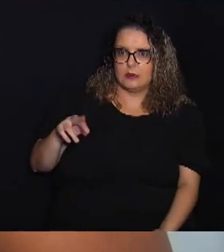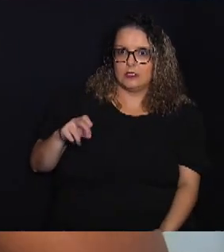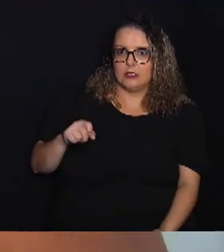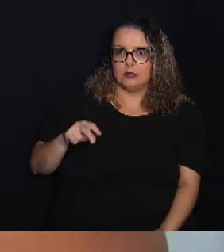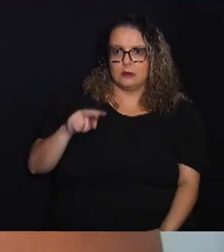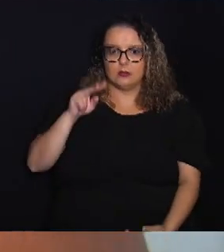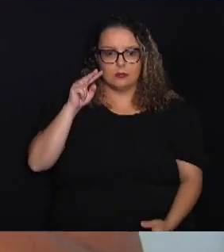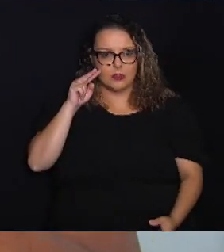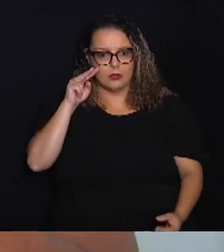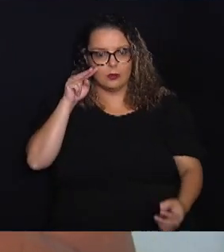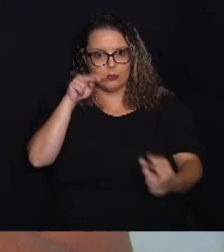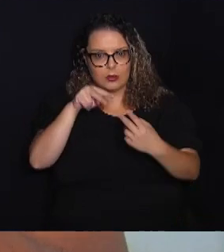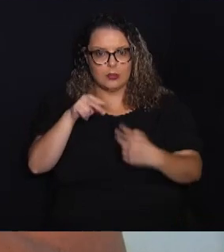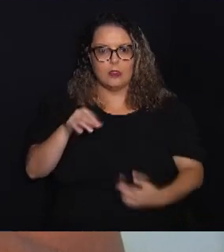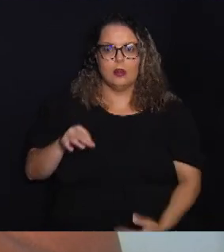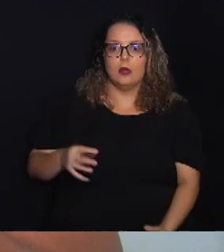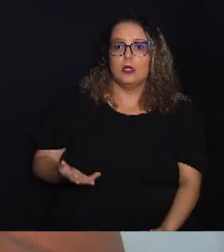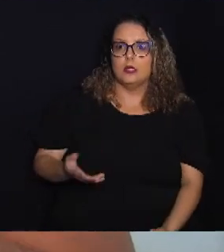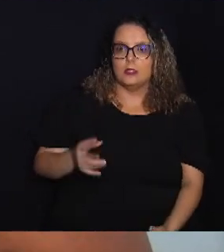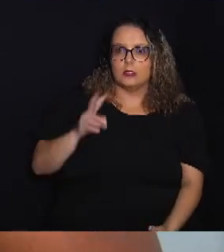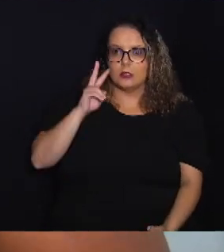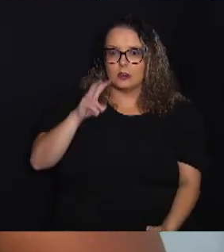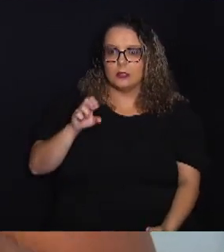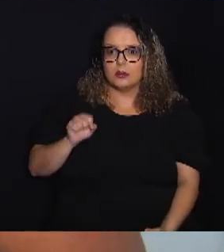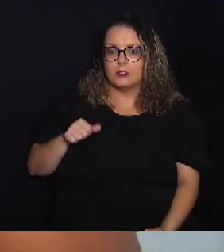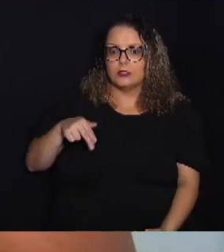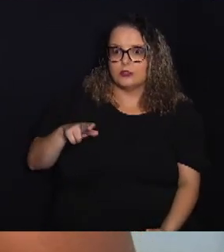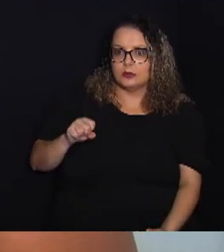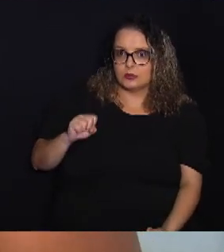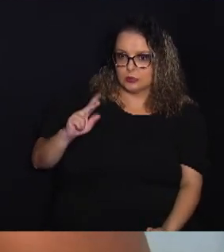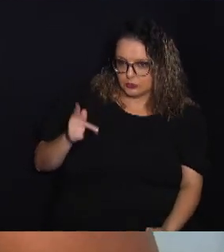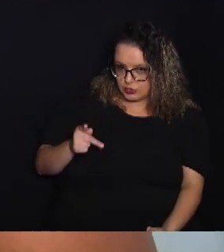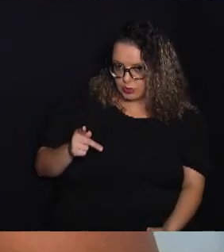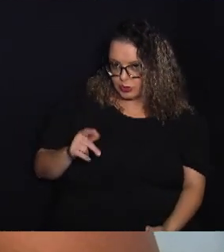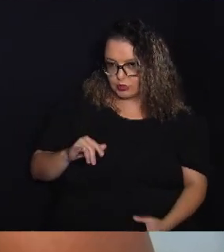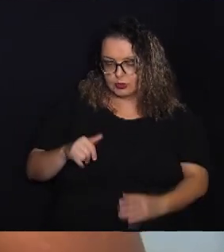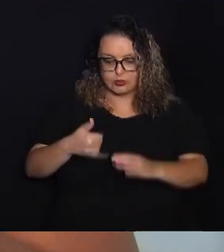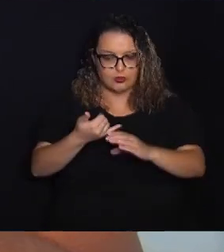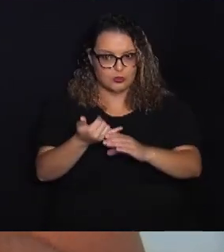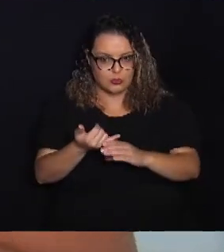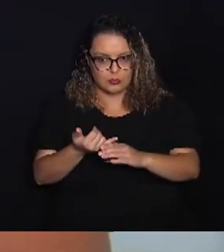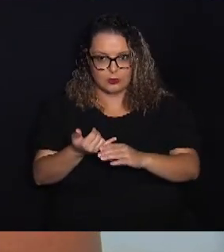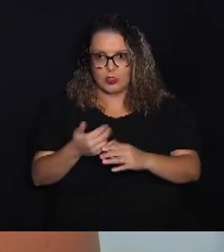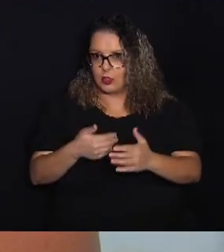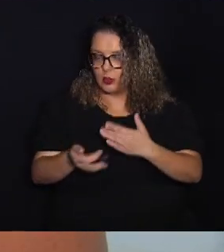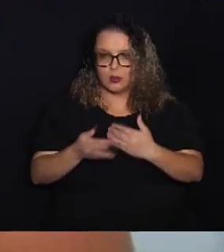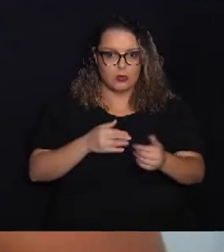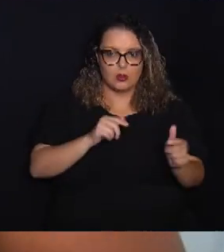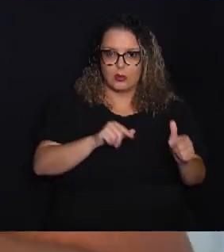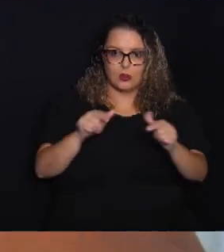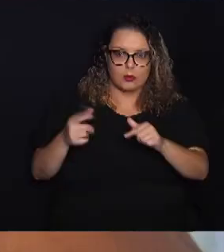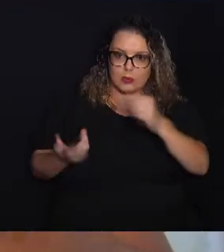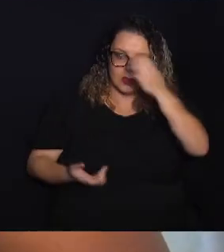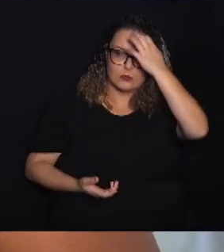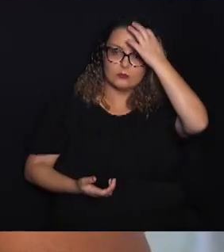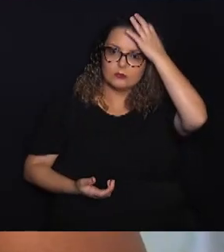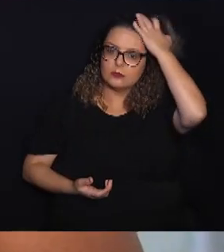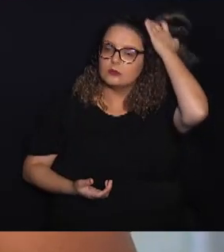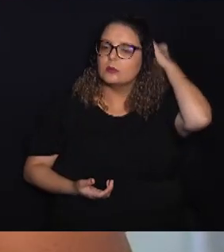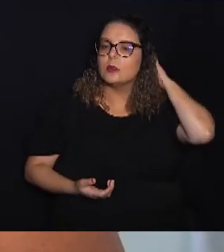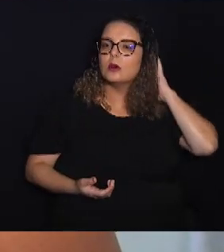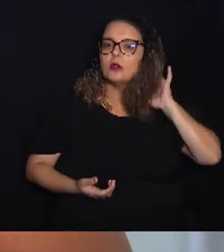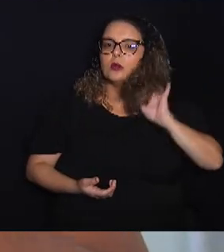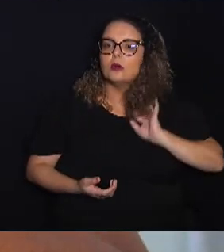transparente. Para você ter profundidade do olho, entendeu? Então quando você vê um jogo de squash no YouTube, ou em qualquer lugar